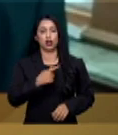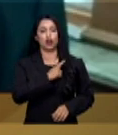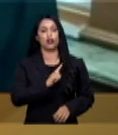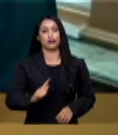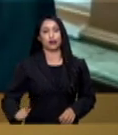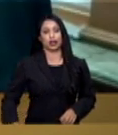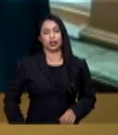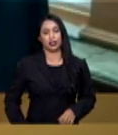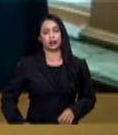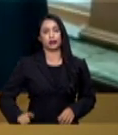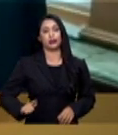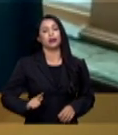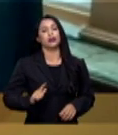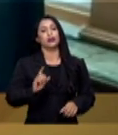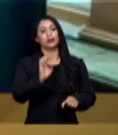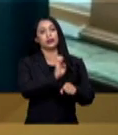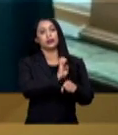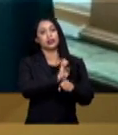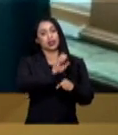do Espírito Santo.